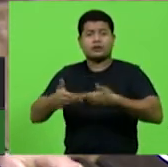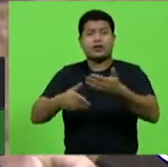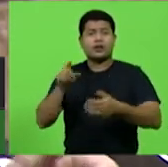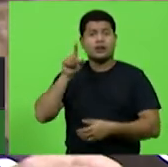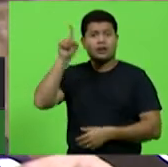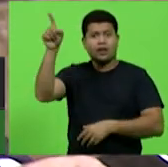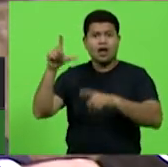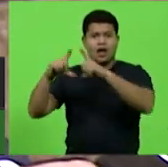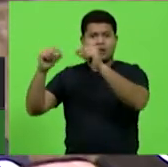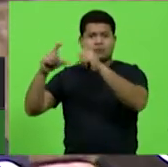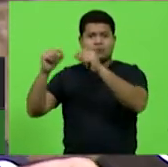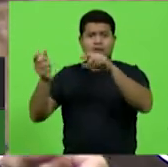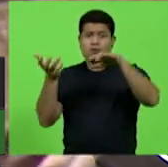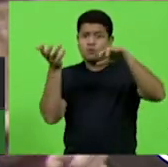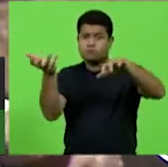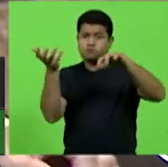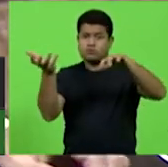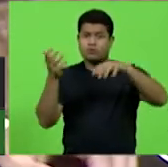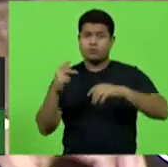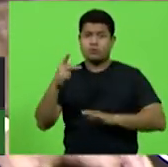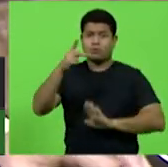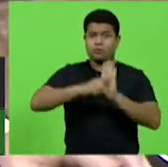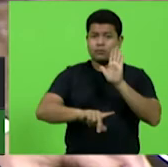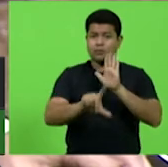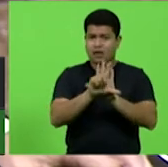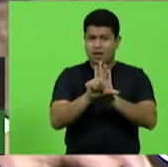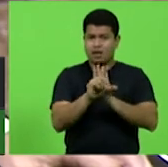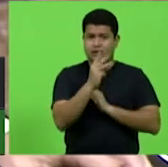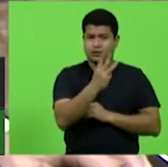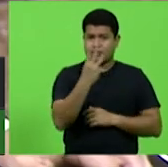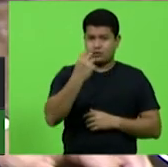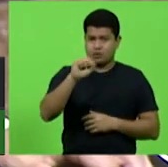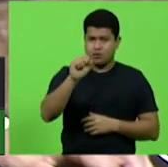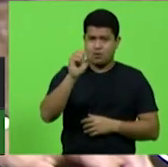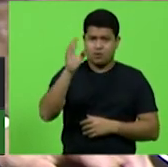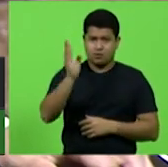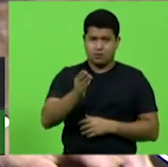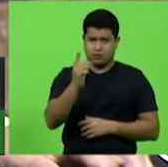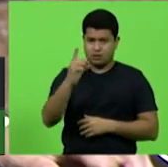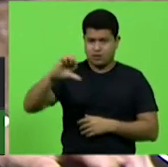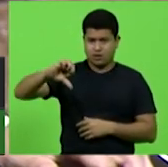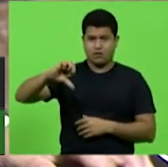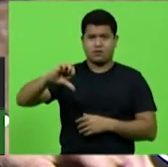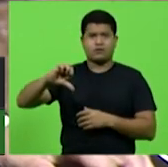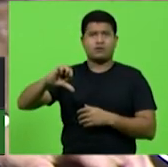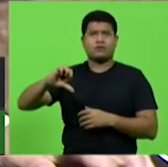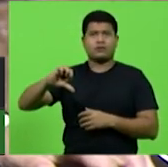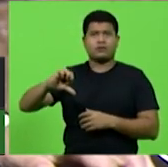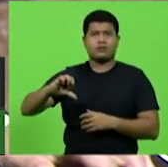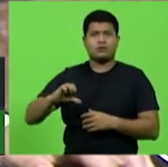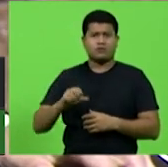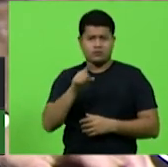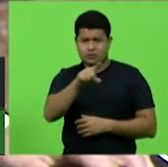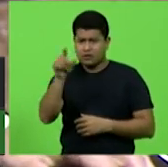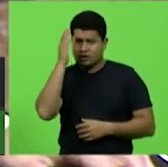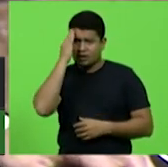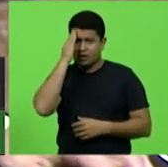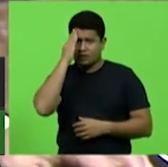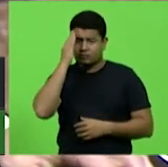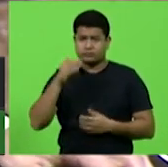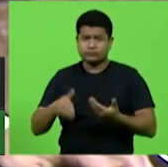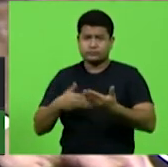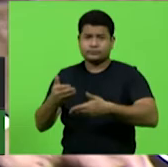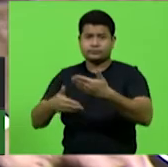Brasília, no Congresso Nacional, o PL 3819. Os senhores sabem o que faz o PL 3819, que tramita